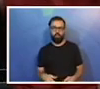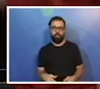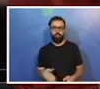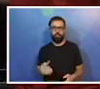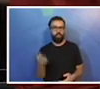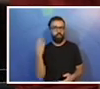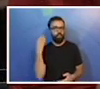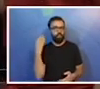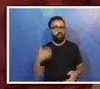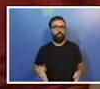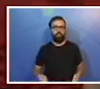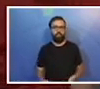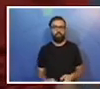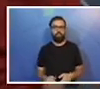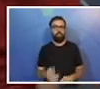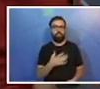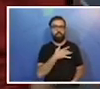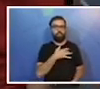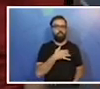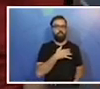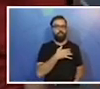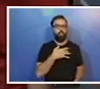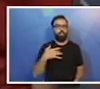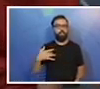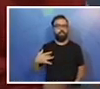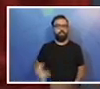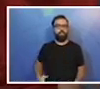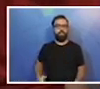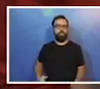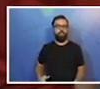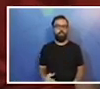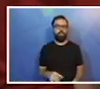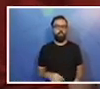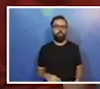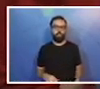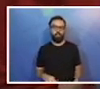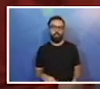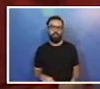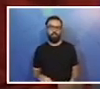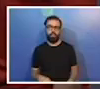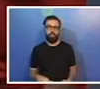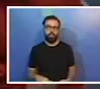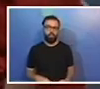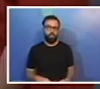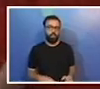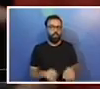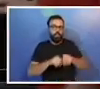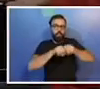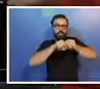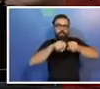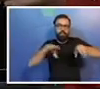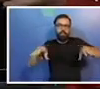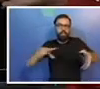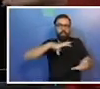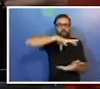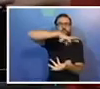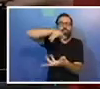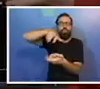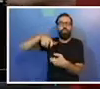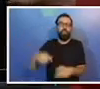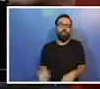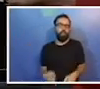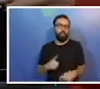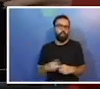peixinho dourado espalhou-se por várias partes do mundo por meio do aquarismo, que é a criação